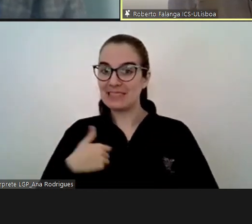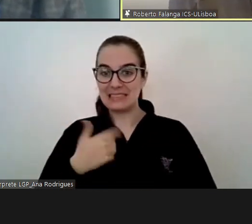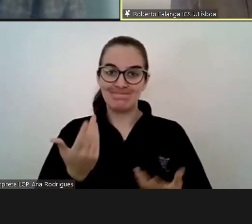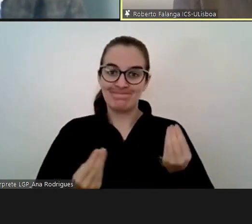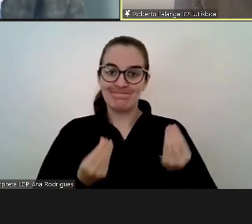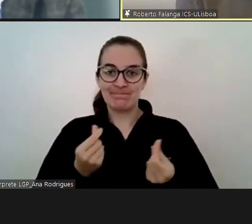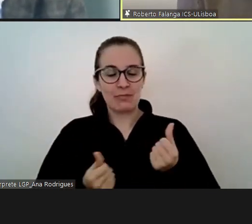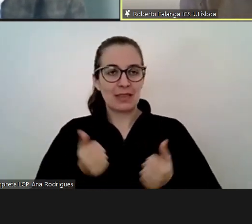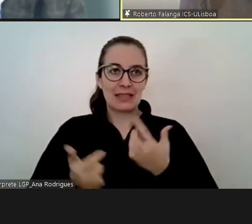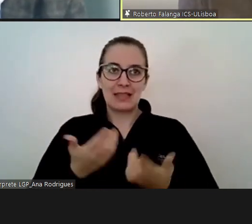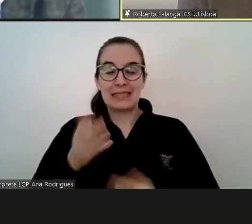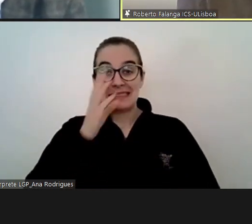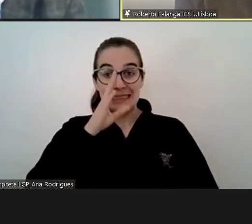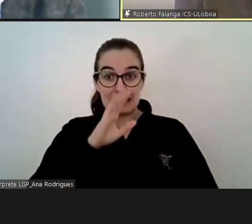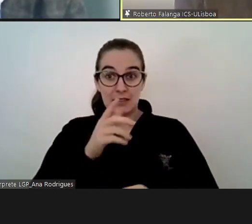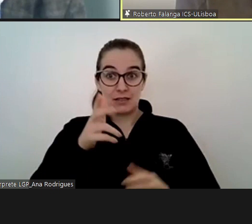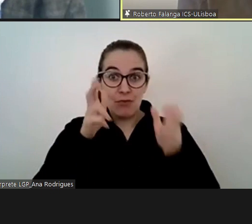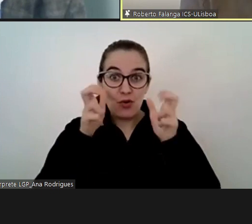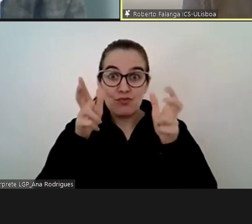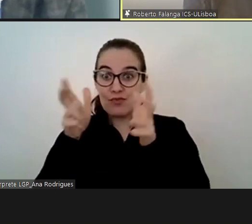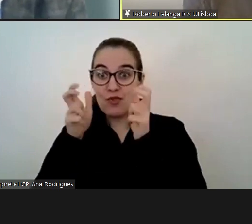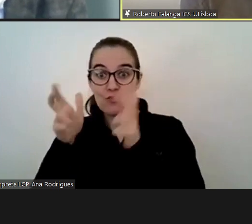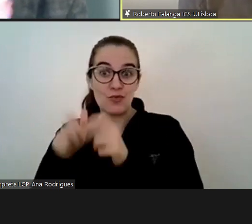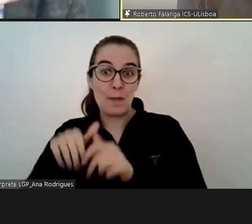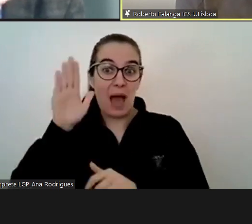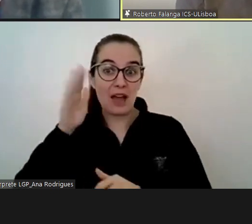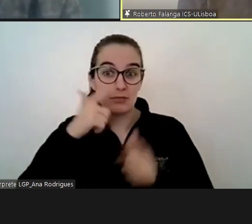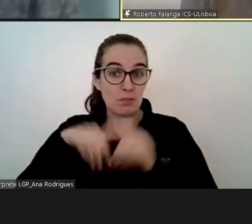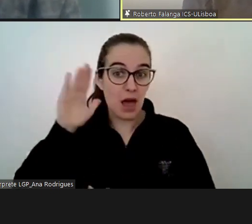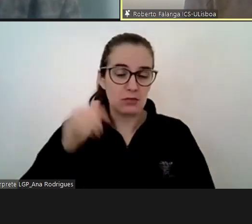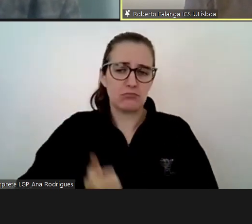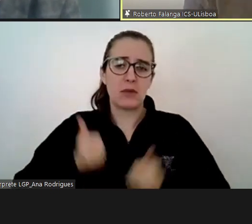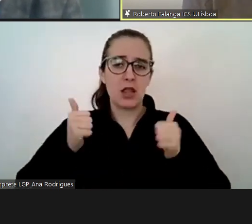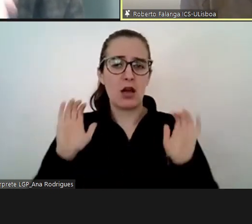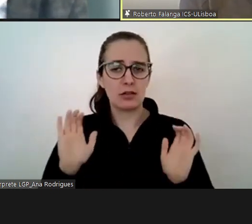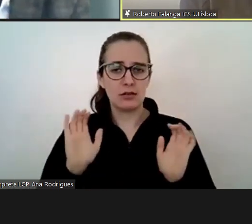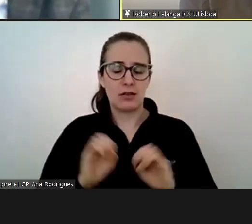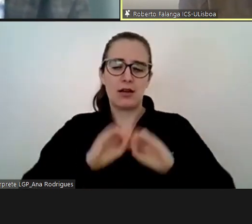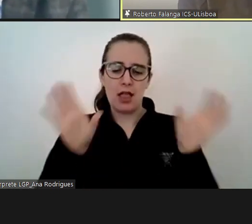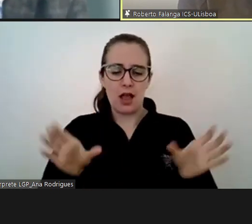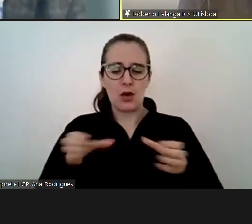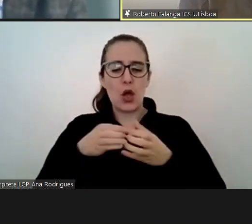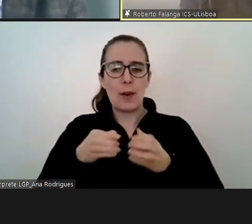mais ouvintes, tanto melhor. Os partidos são claramente entidades intermediárias